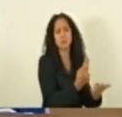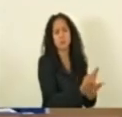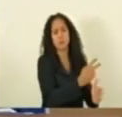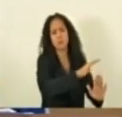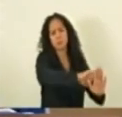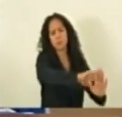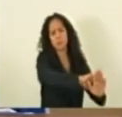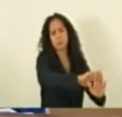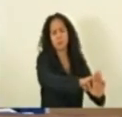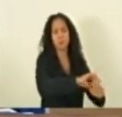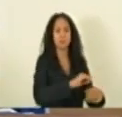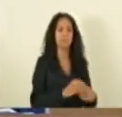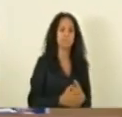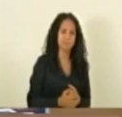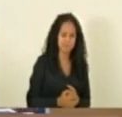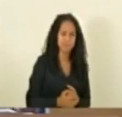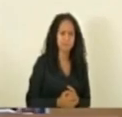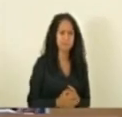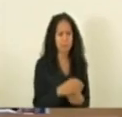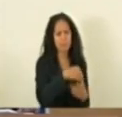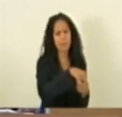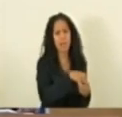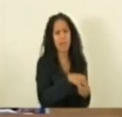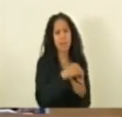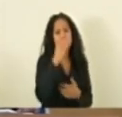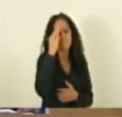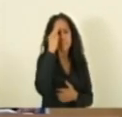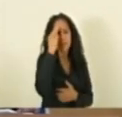um desequilíbrio, com certeza, mental,